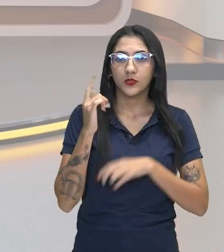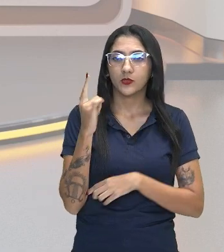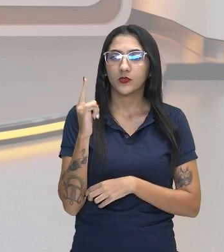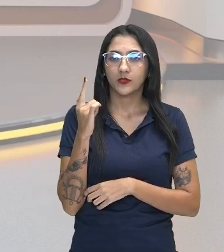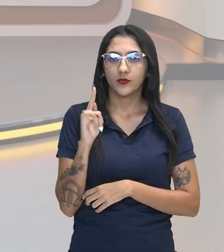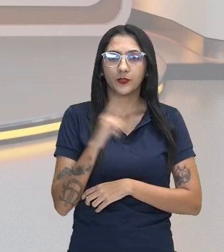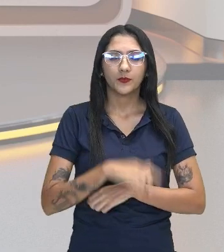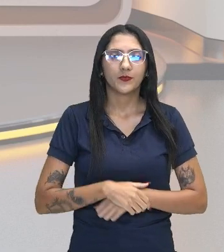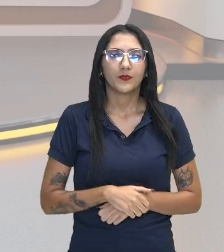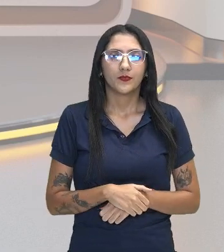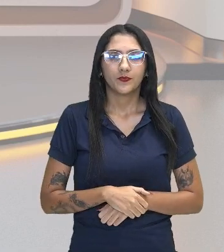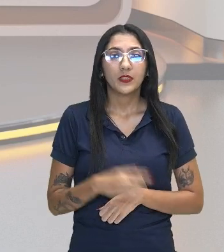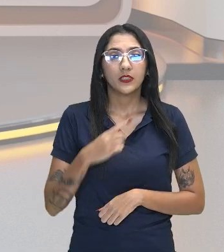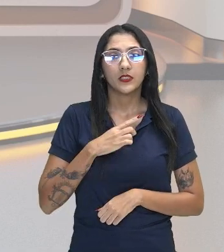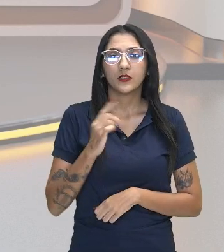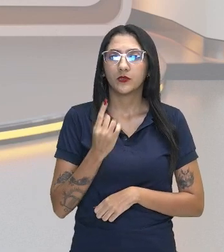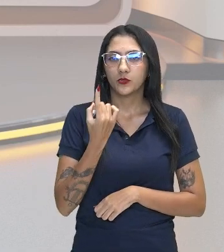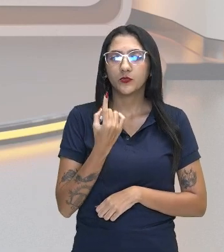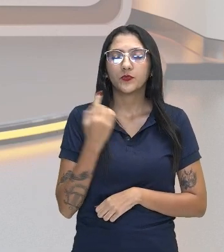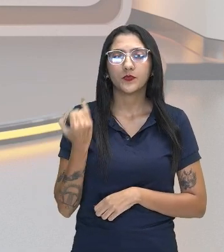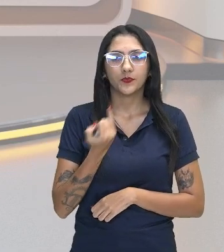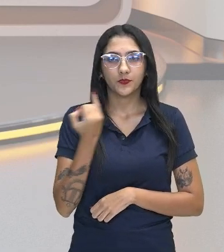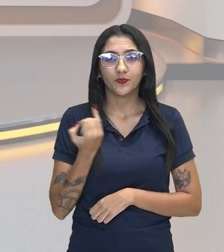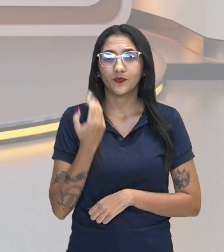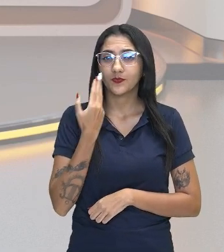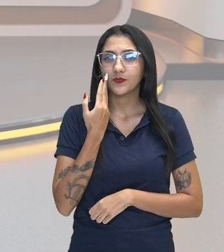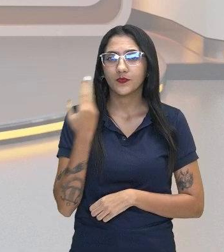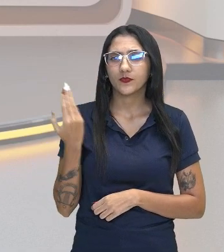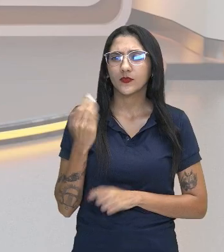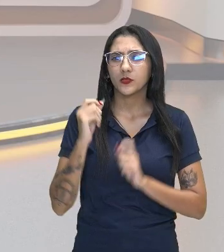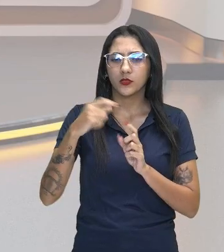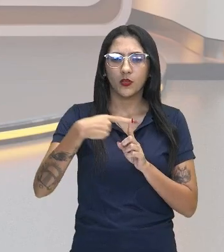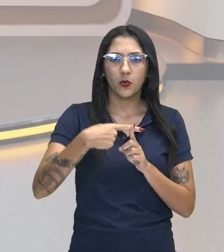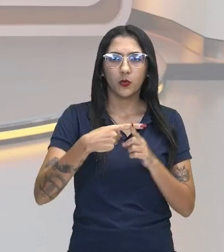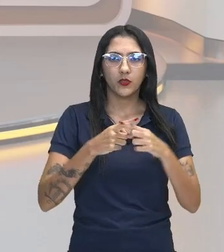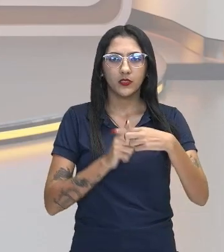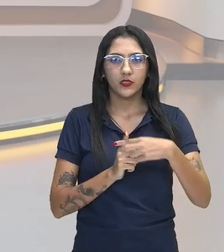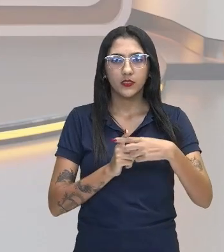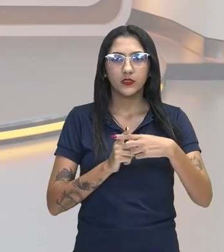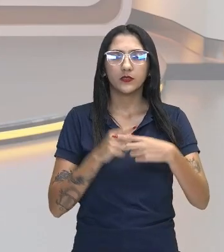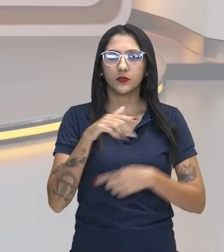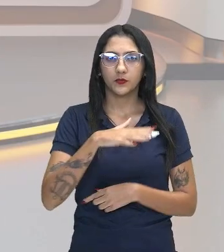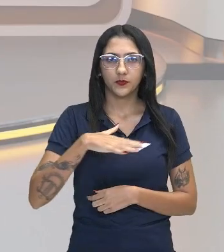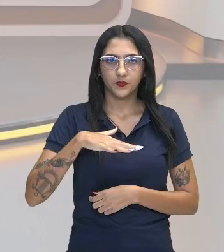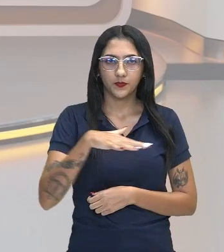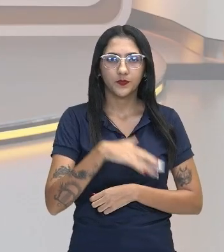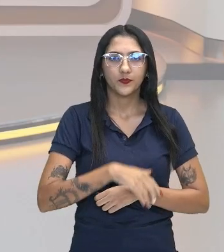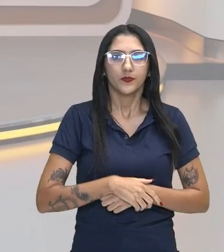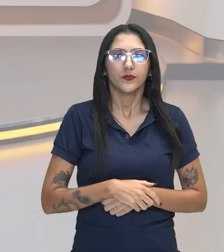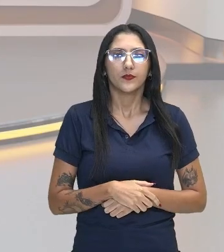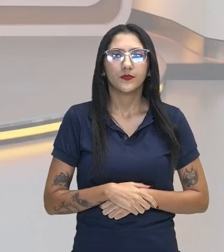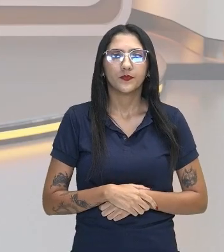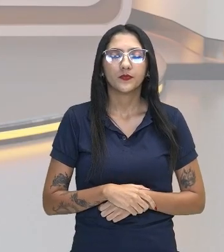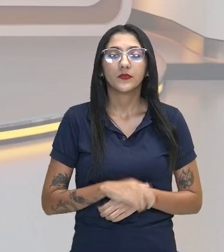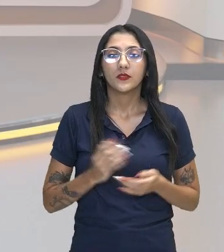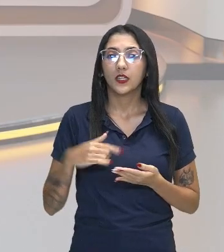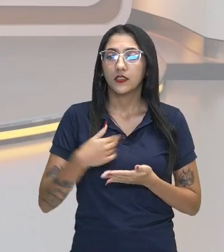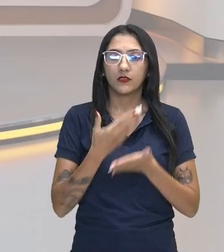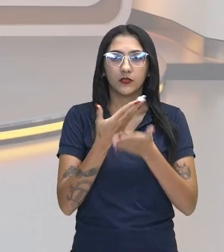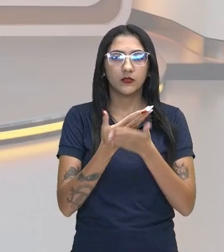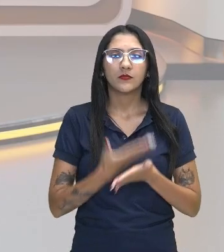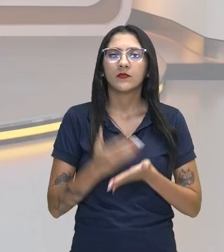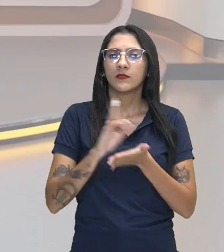geografia. E um deles, gente, vai ser sobre a orientação no espaço. Nós iremos estudar